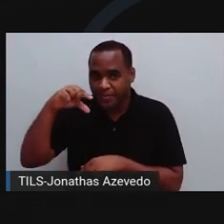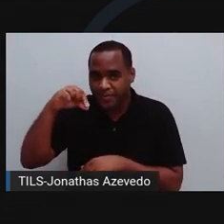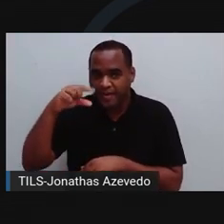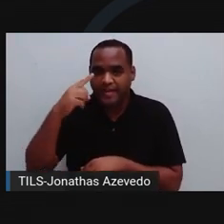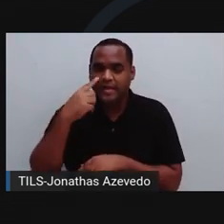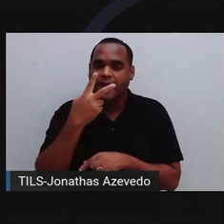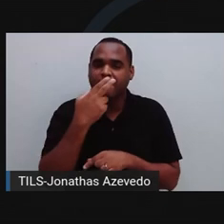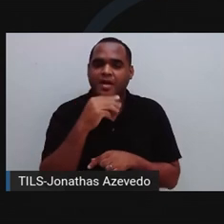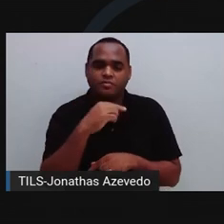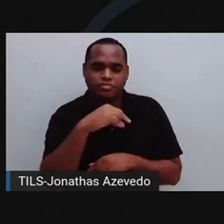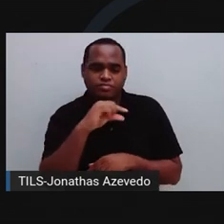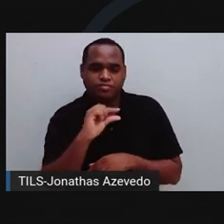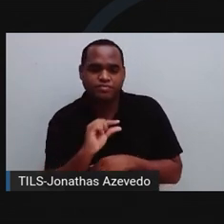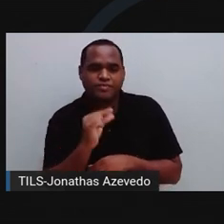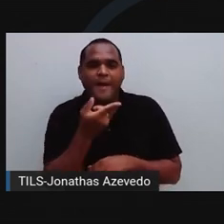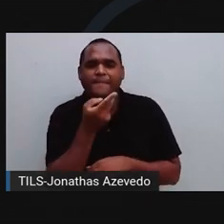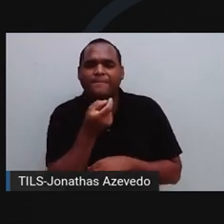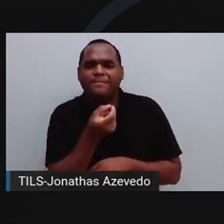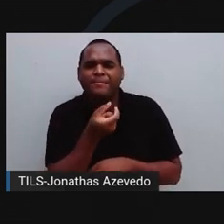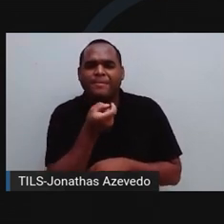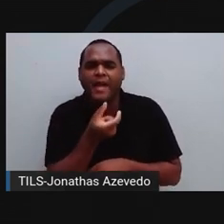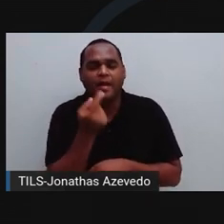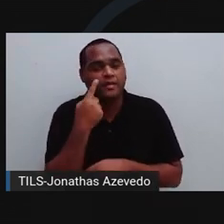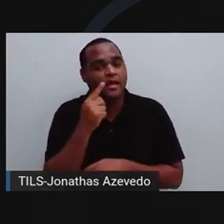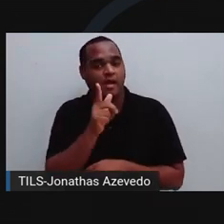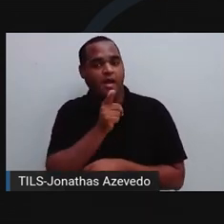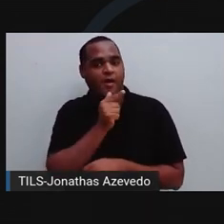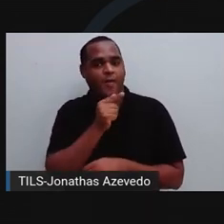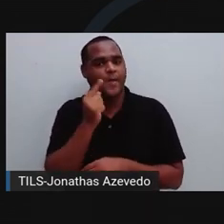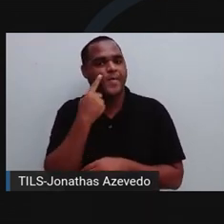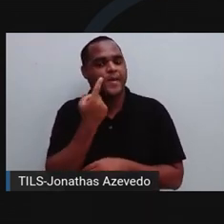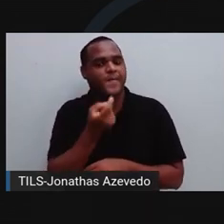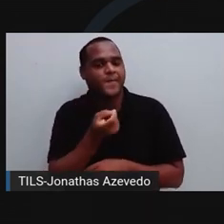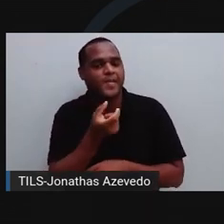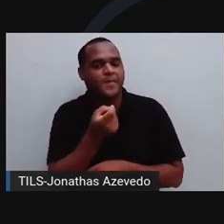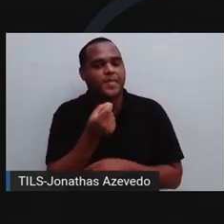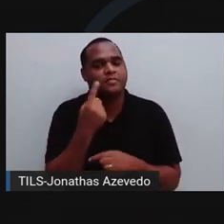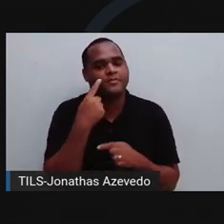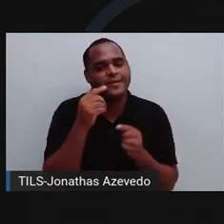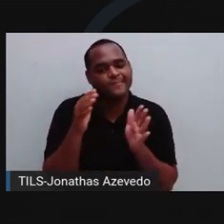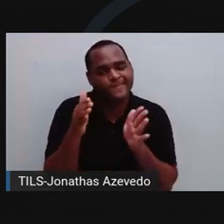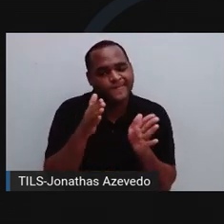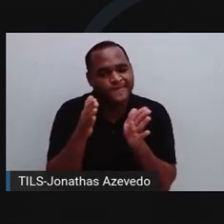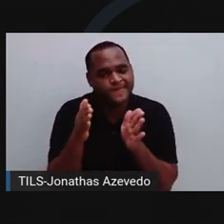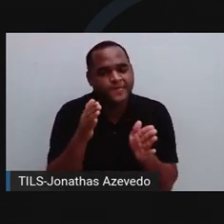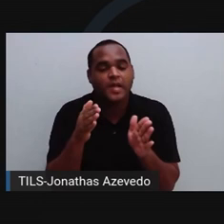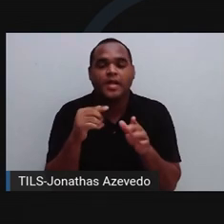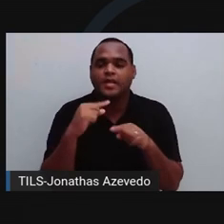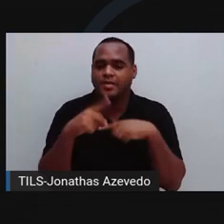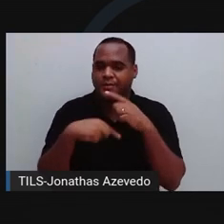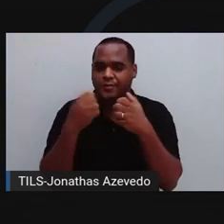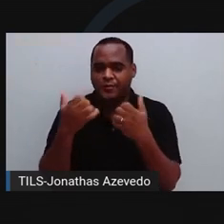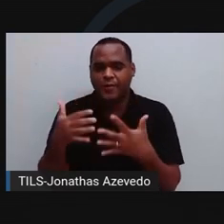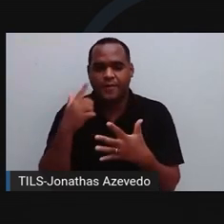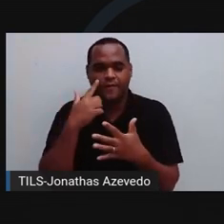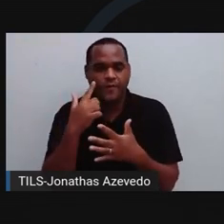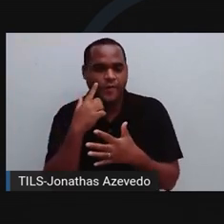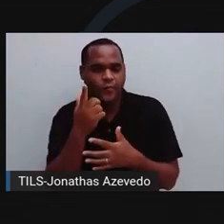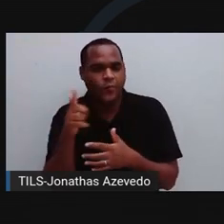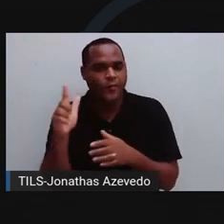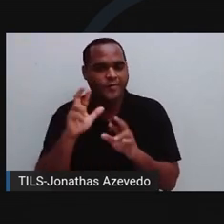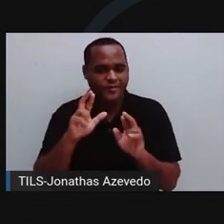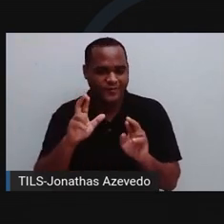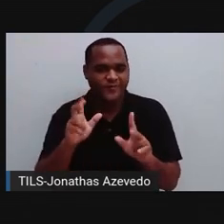possível do centro, de maneira que a gota de água fique entre espaços de ar. Depois, em um dos extremos do capilar e